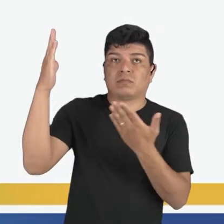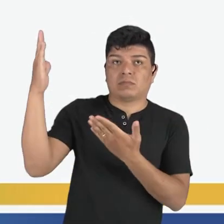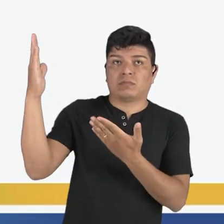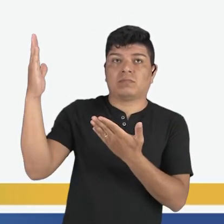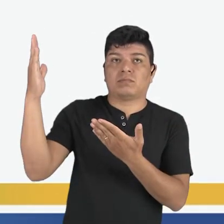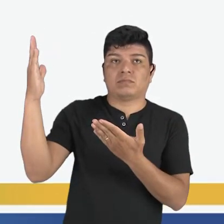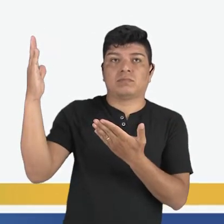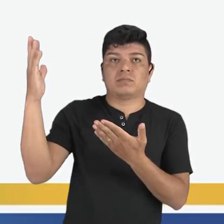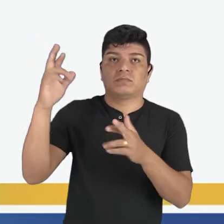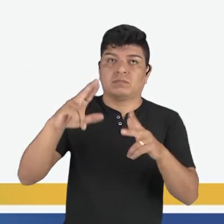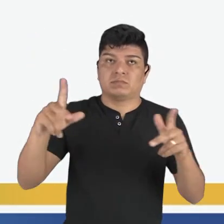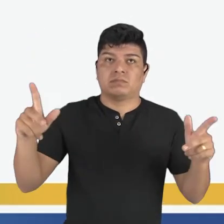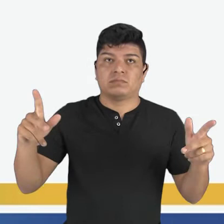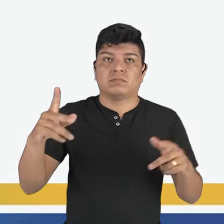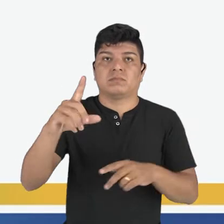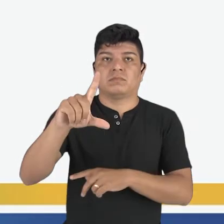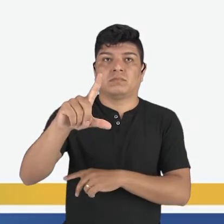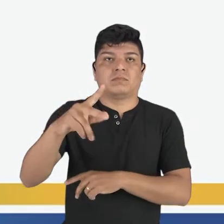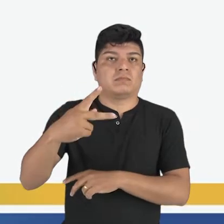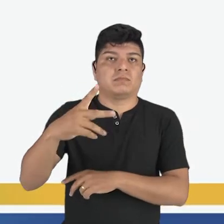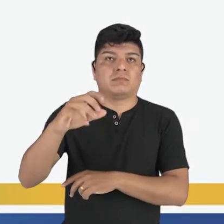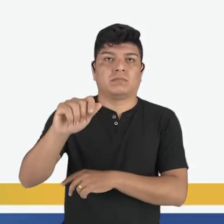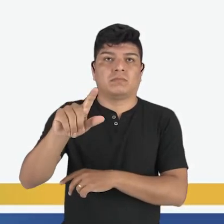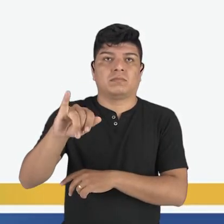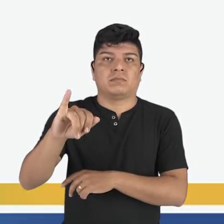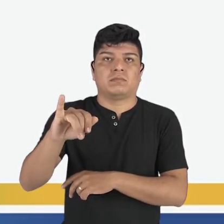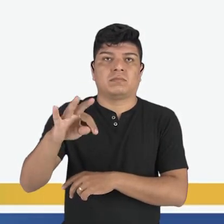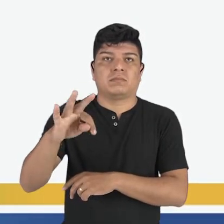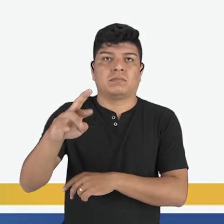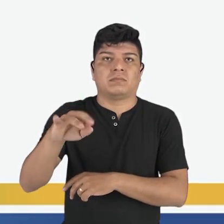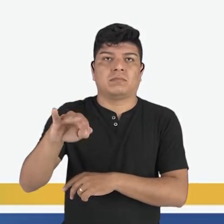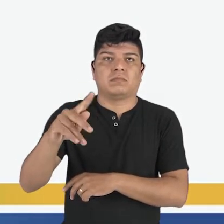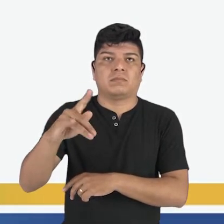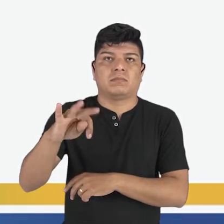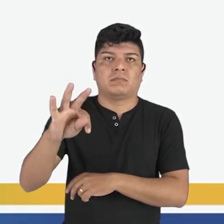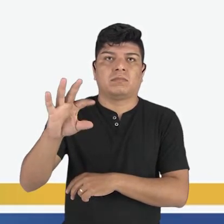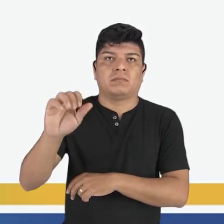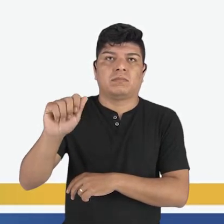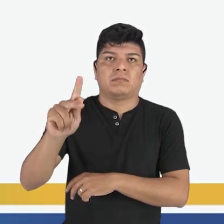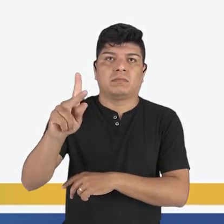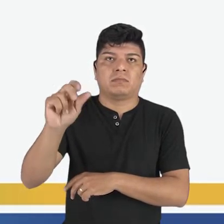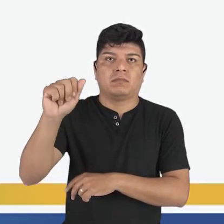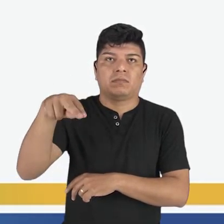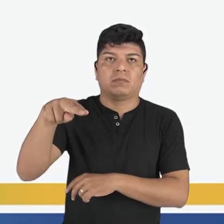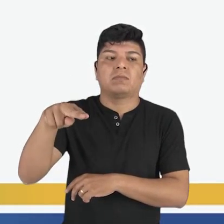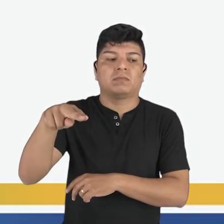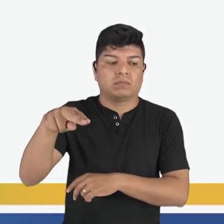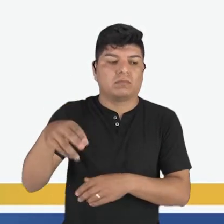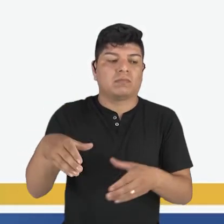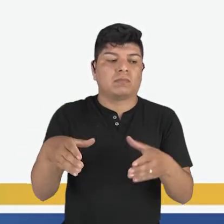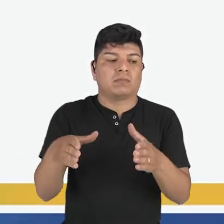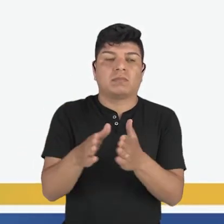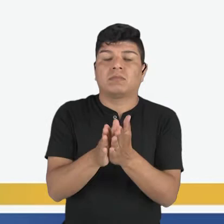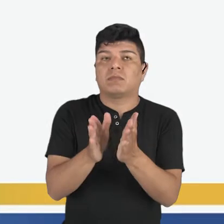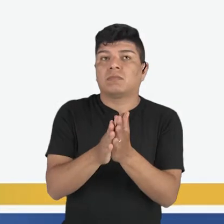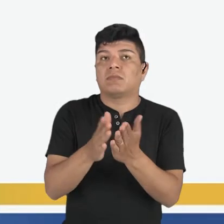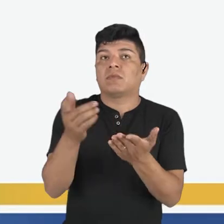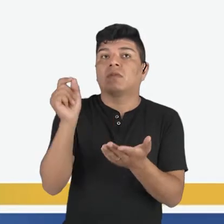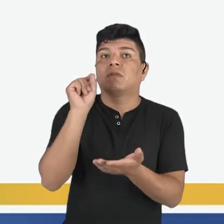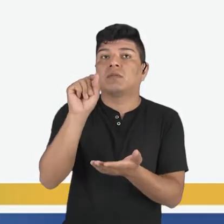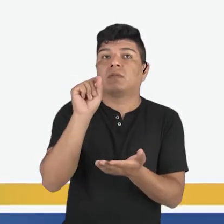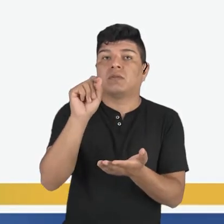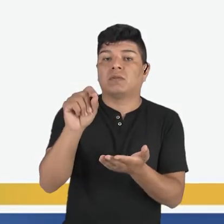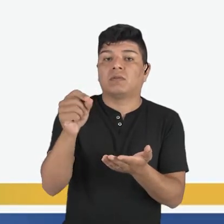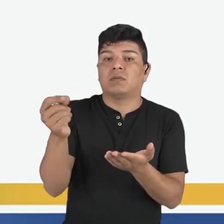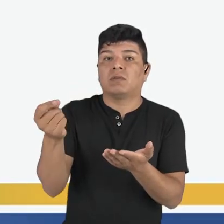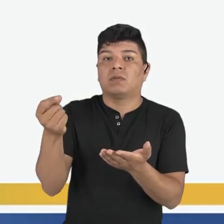no slide, mas significa o cânone. Cânone é a coleção de escritos. A palavra cânone significa aquilo que uma religião